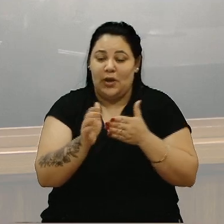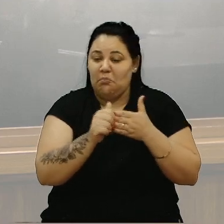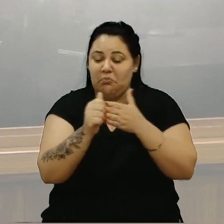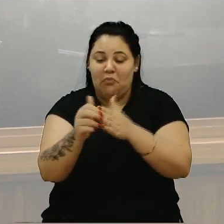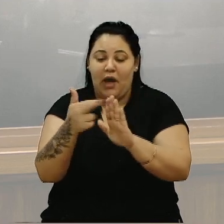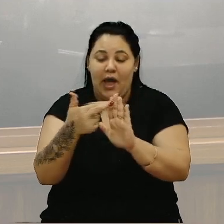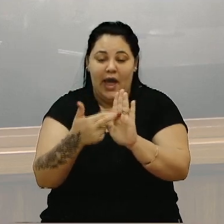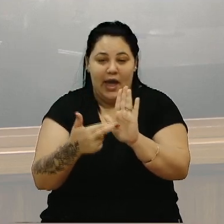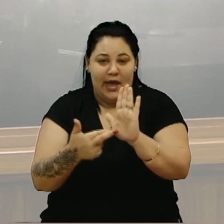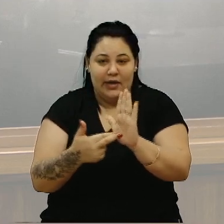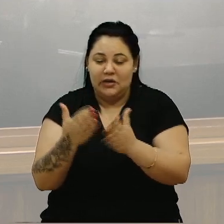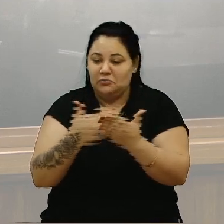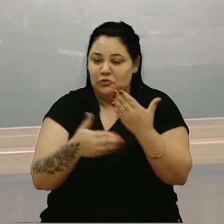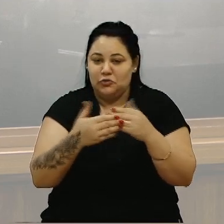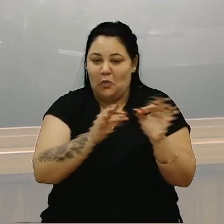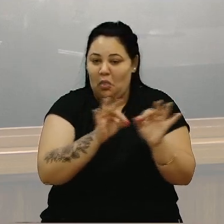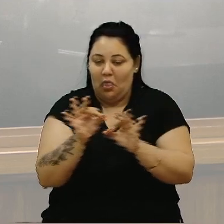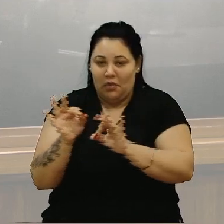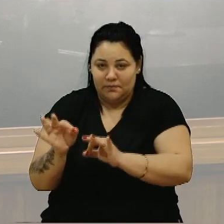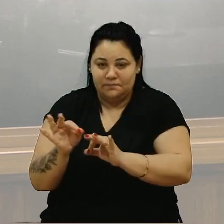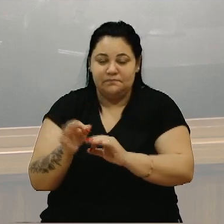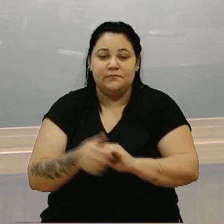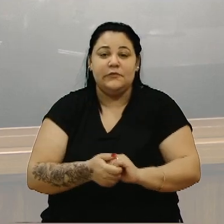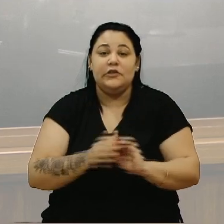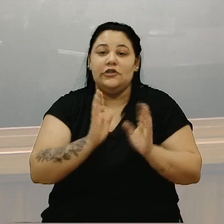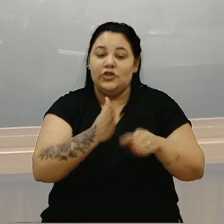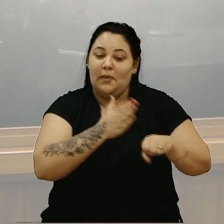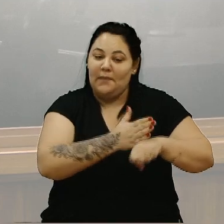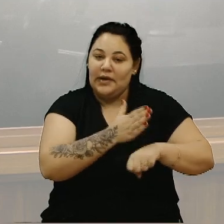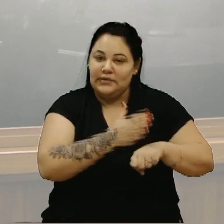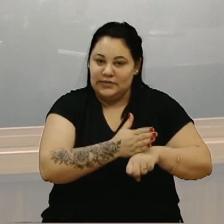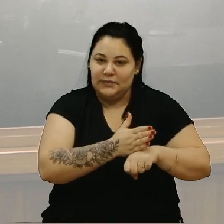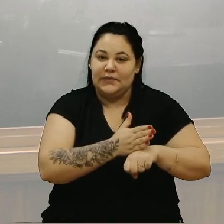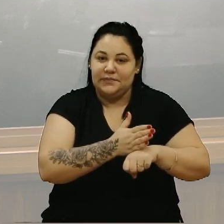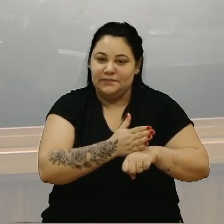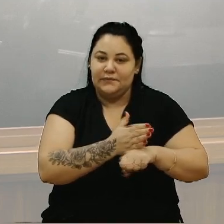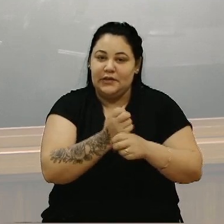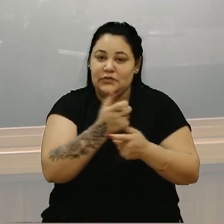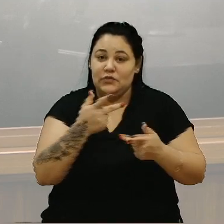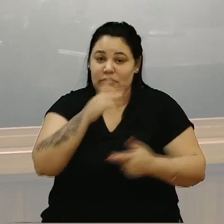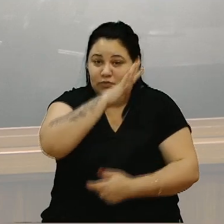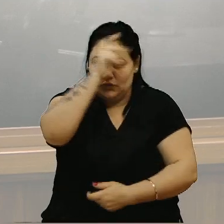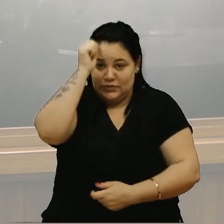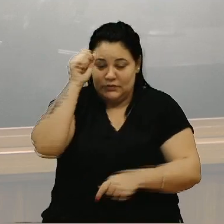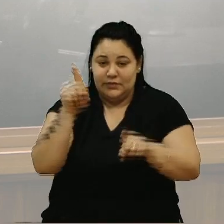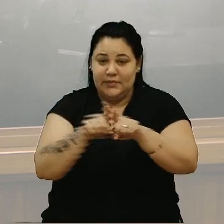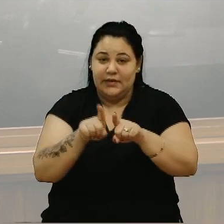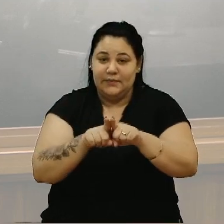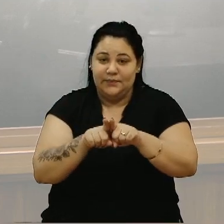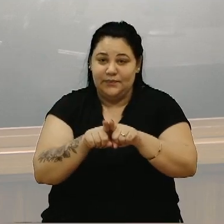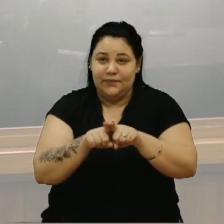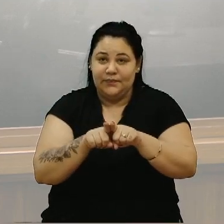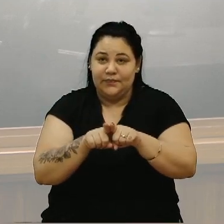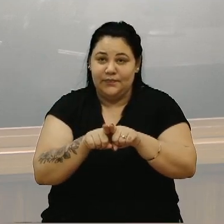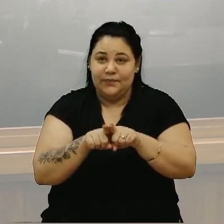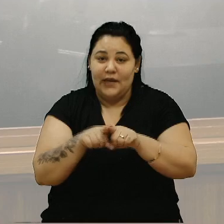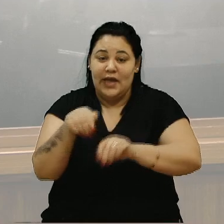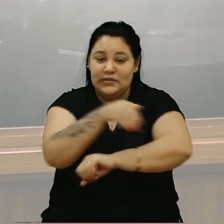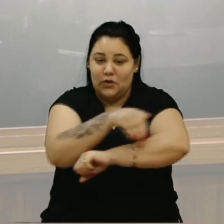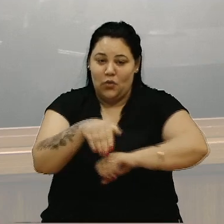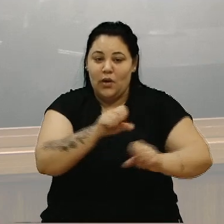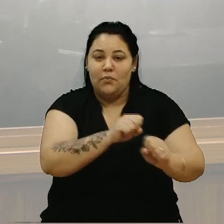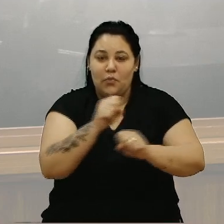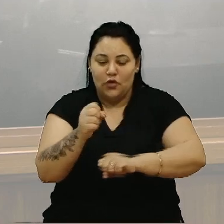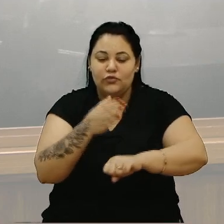Normativa 1 de 2007 e já faz parte da cartografia do município. A via integra, portanto, o sistema viário oficial. Todos os